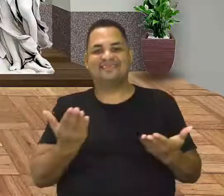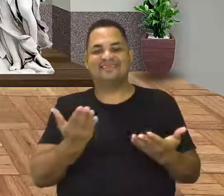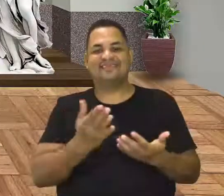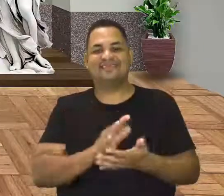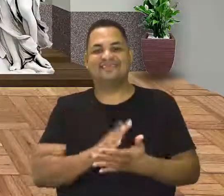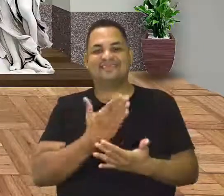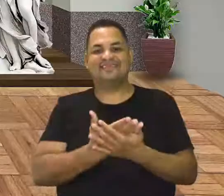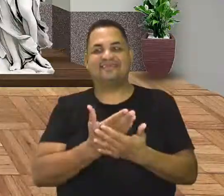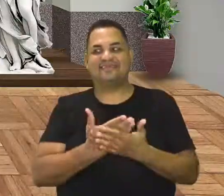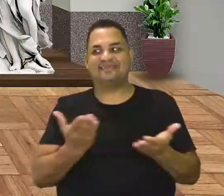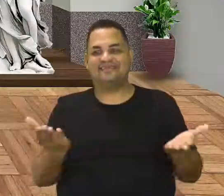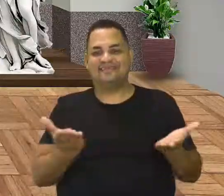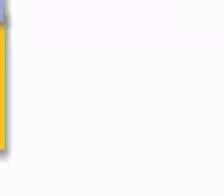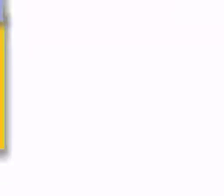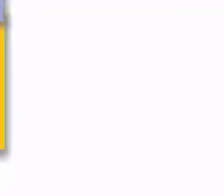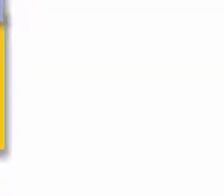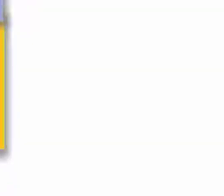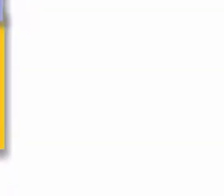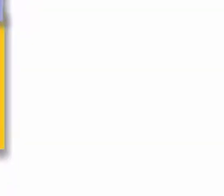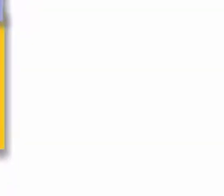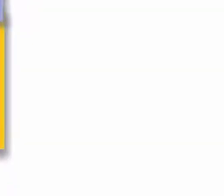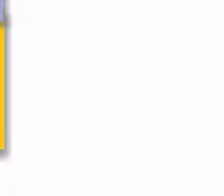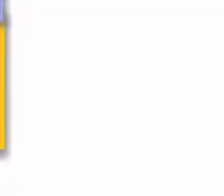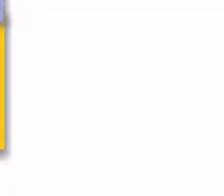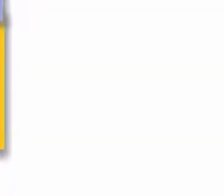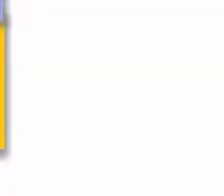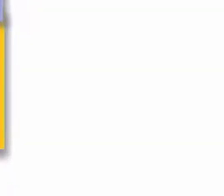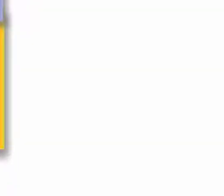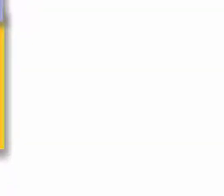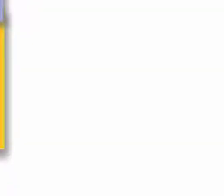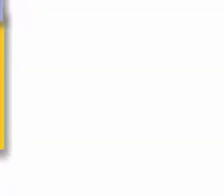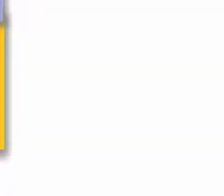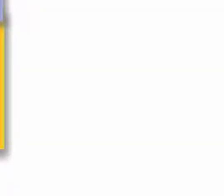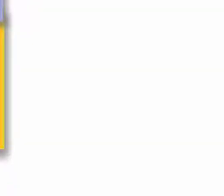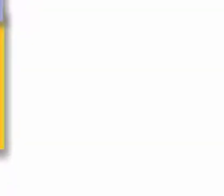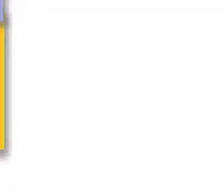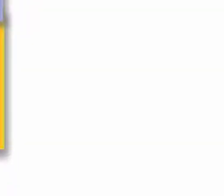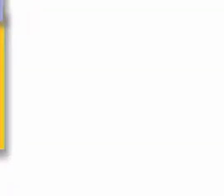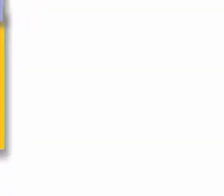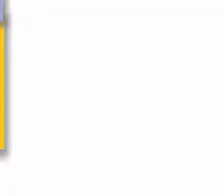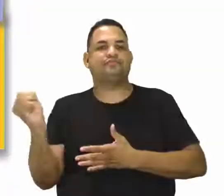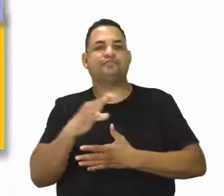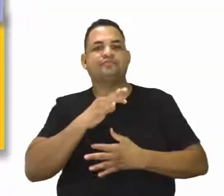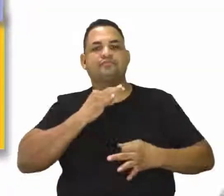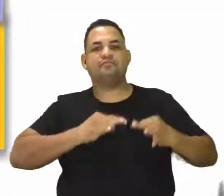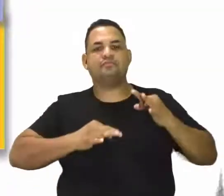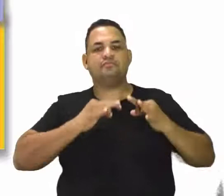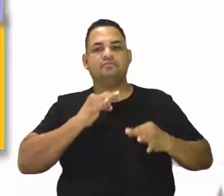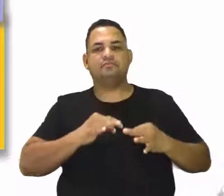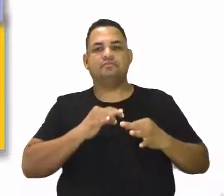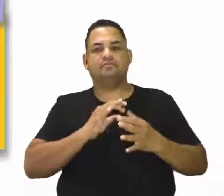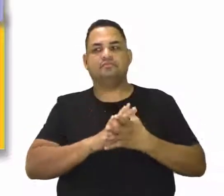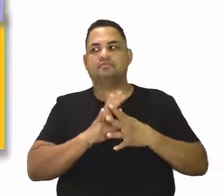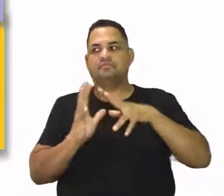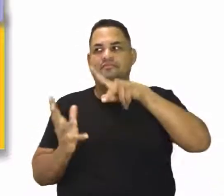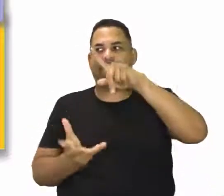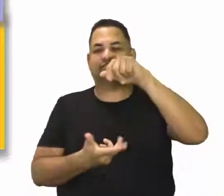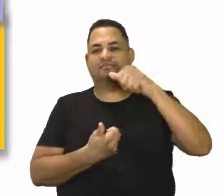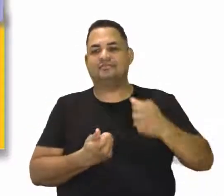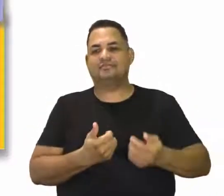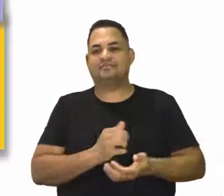Lapa de hoje o que que nós temos joga da tela olha só que bacana a nova ordem mundial